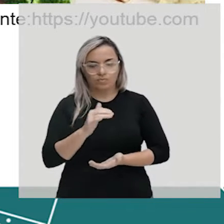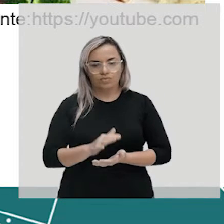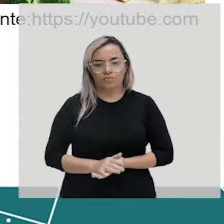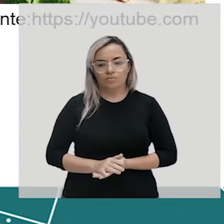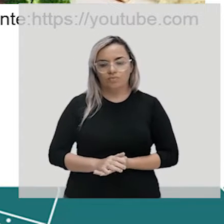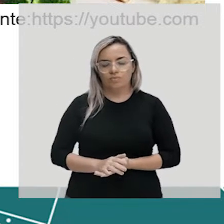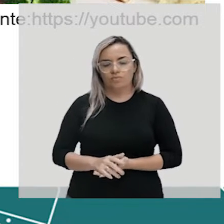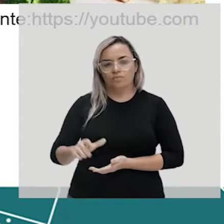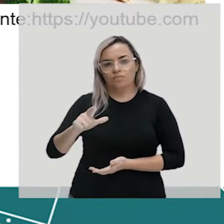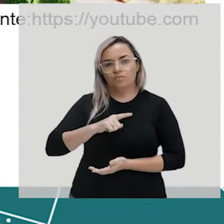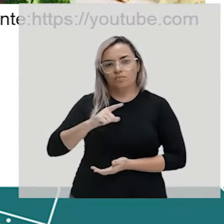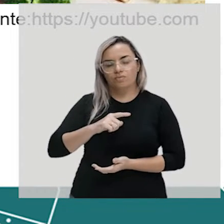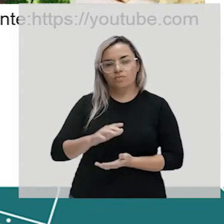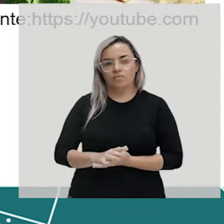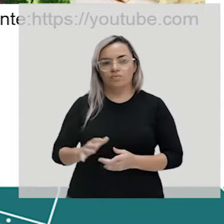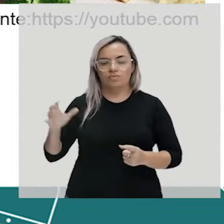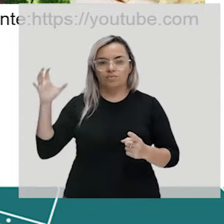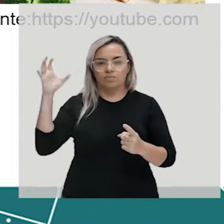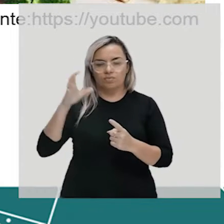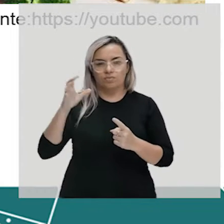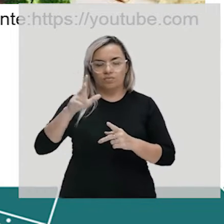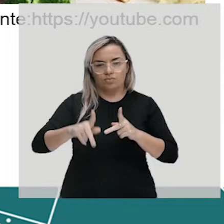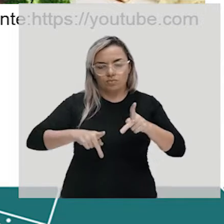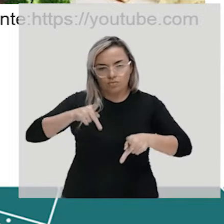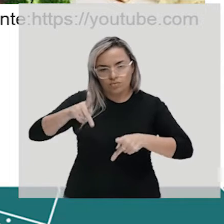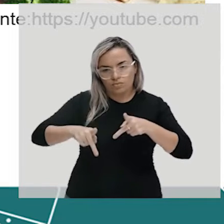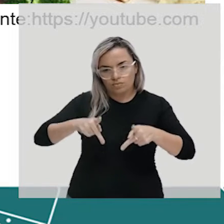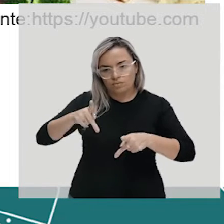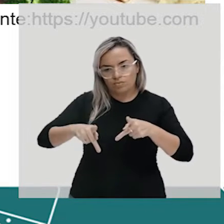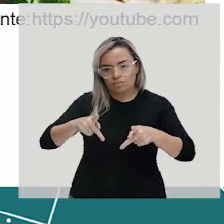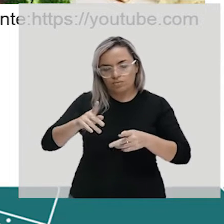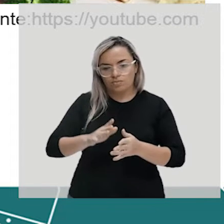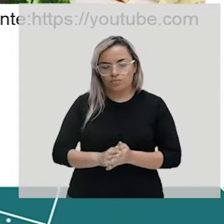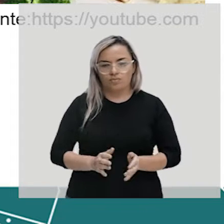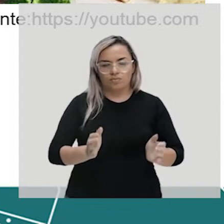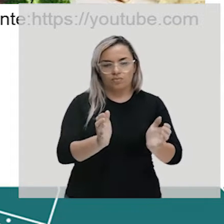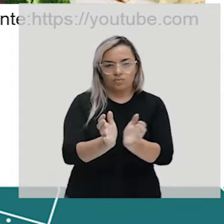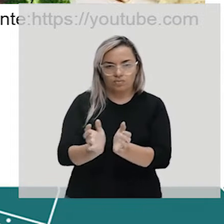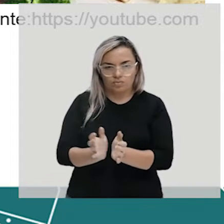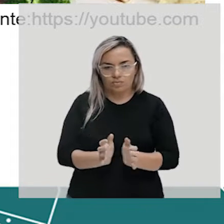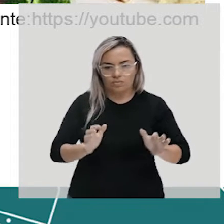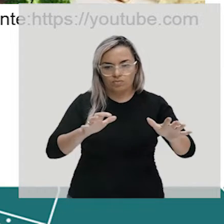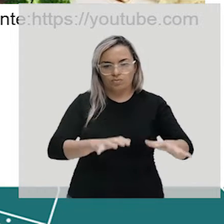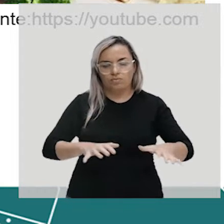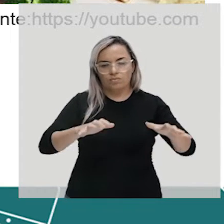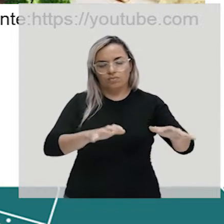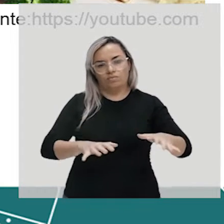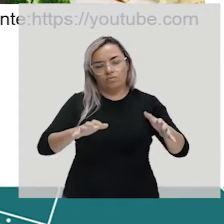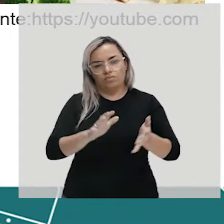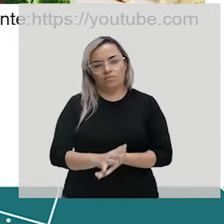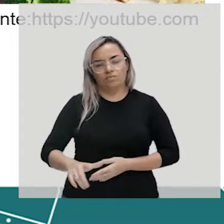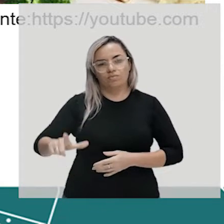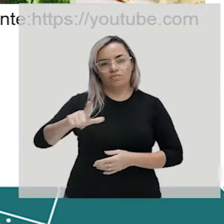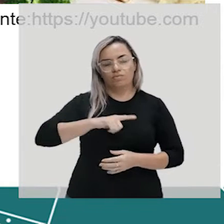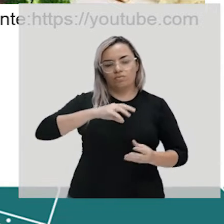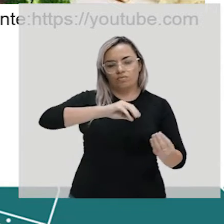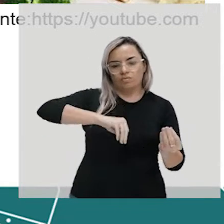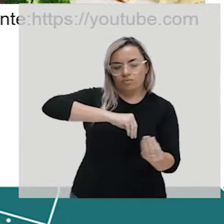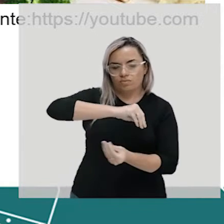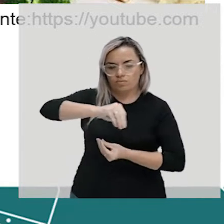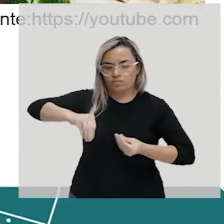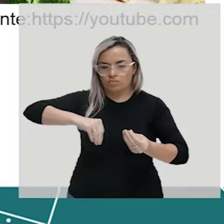ela sofre é muito grande dos povos que constituem essa população Então você tem uma mistura